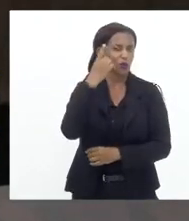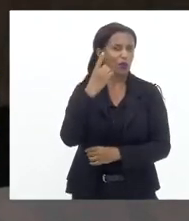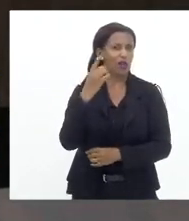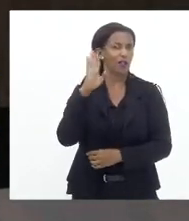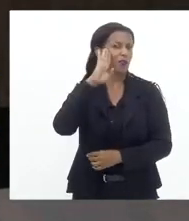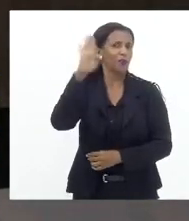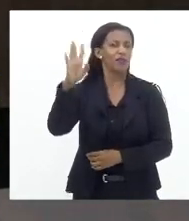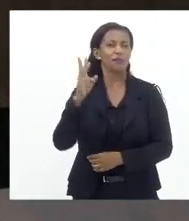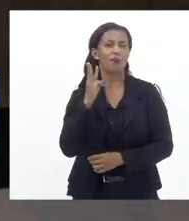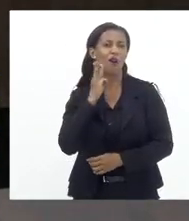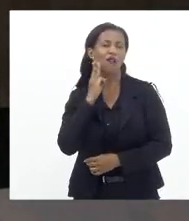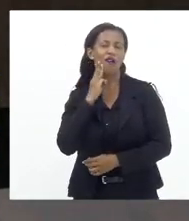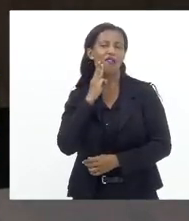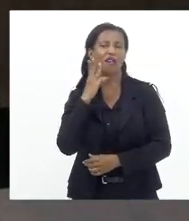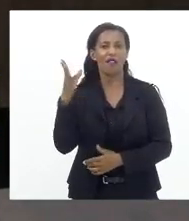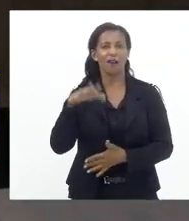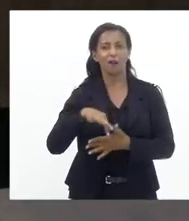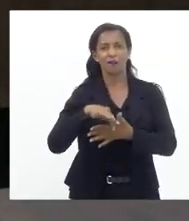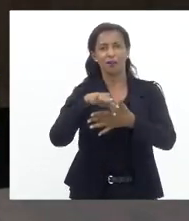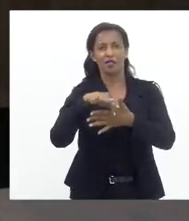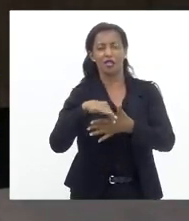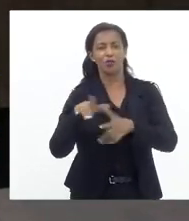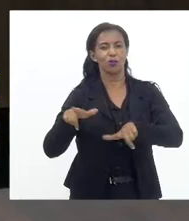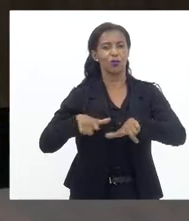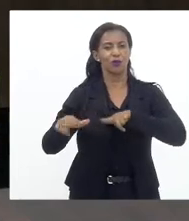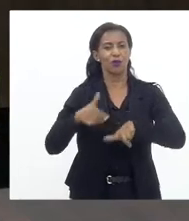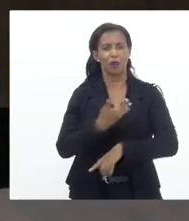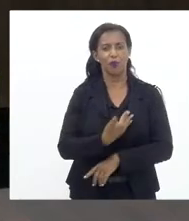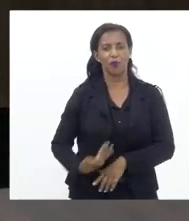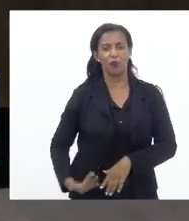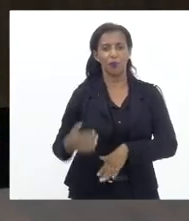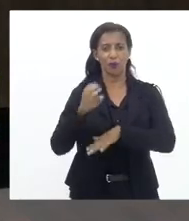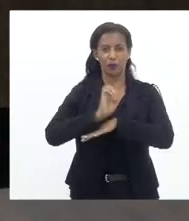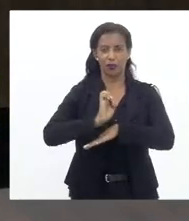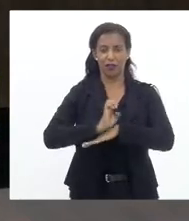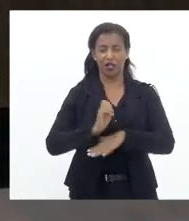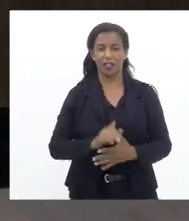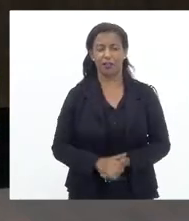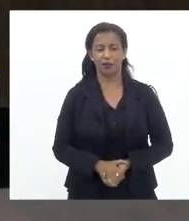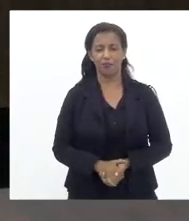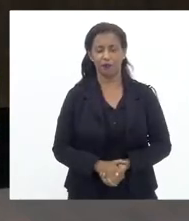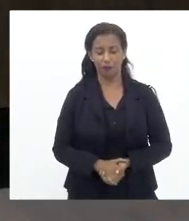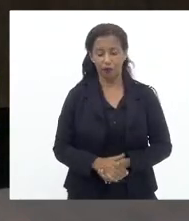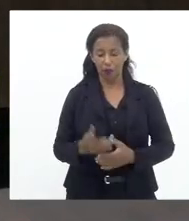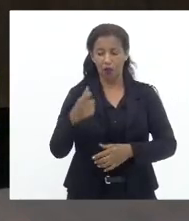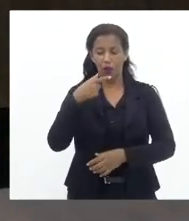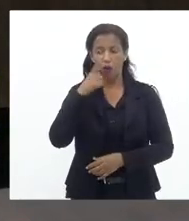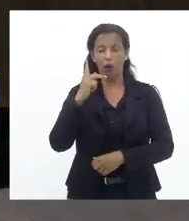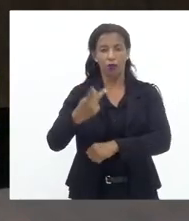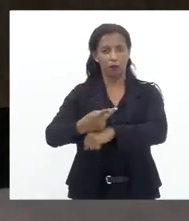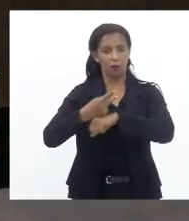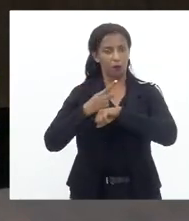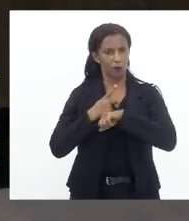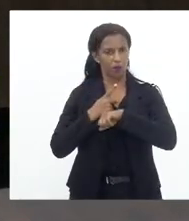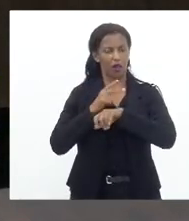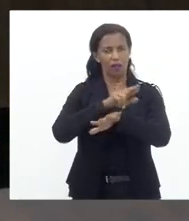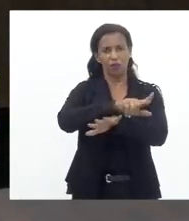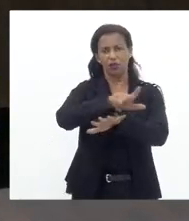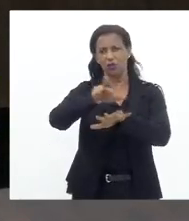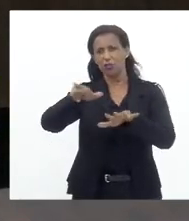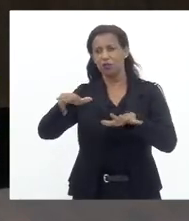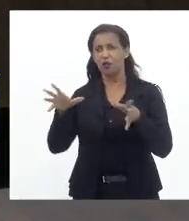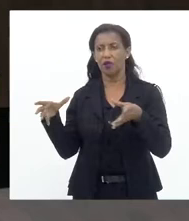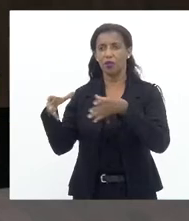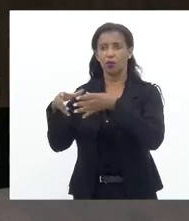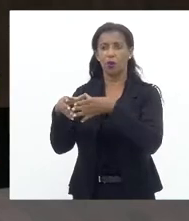Preside aqui a frente em defesa do serviço público do nosso Estado eu fui procurada ontem por diversos